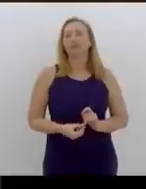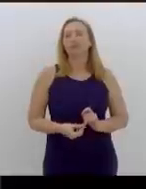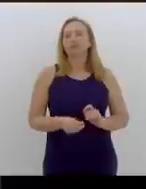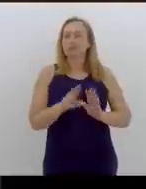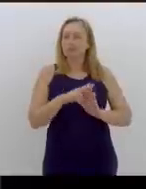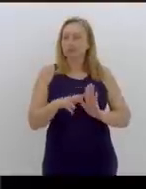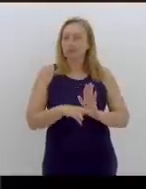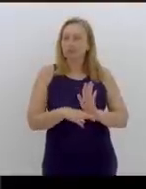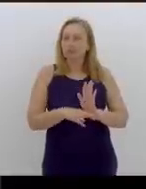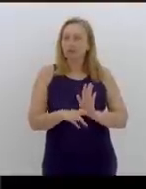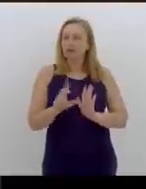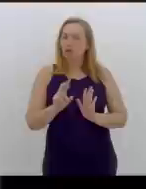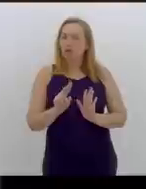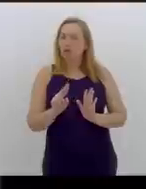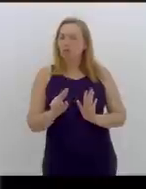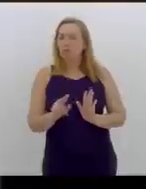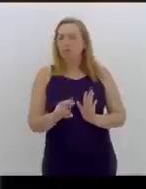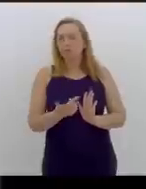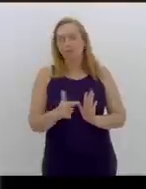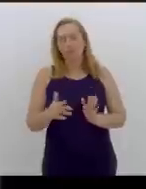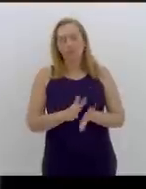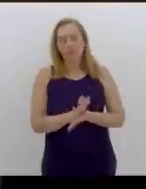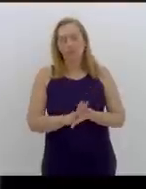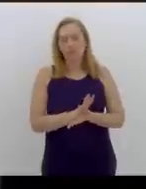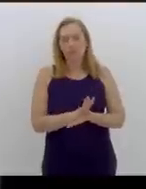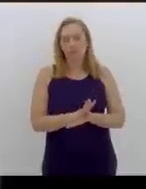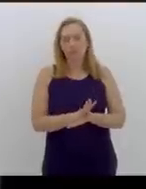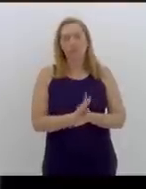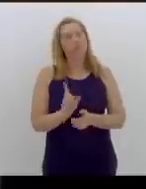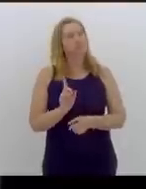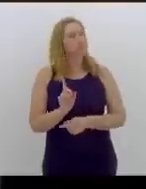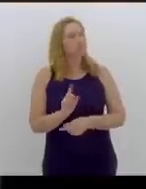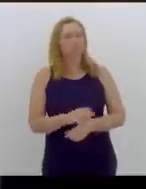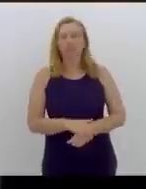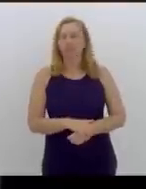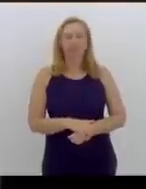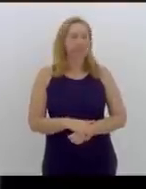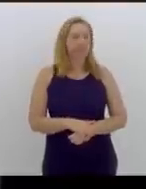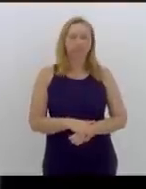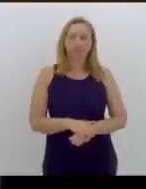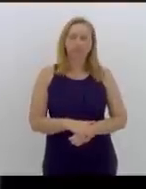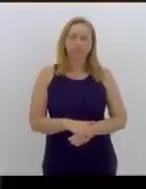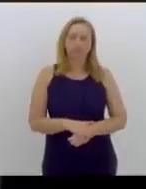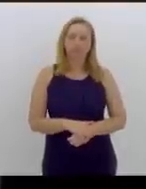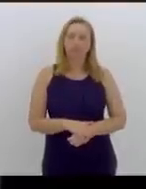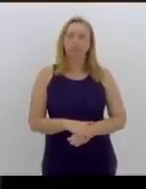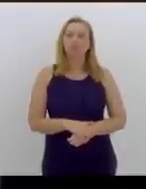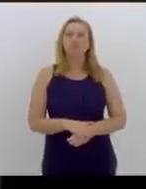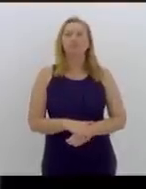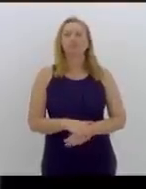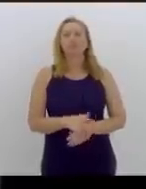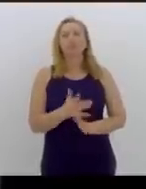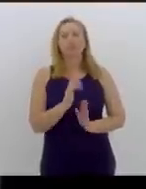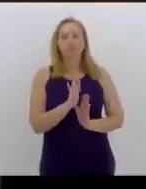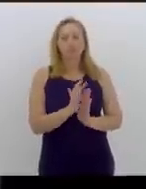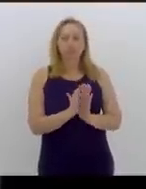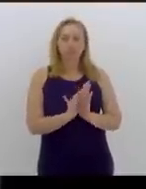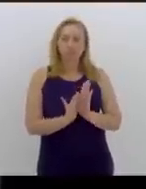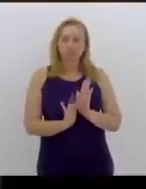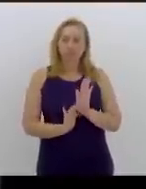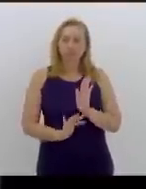regra do jogo senão não passa nada Não é bem assim não não é bem assim não vi todos os relatórios